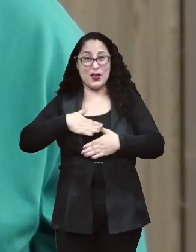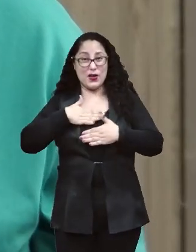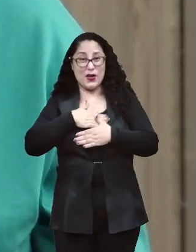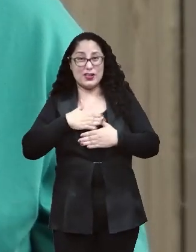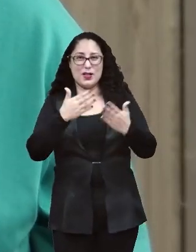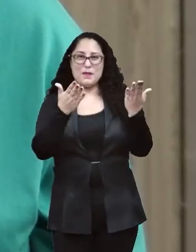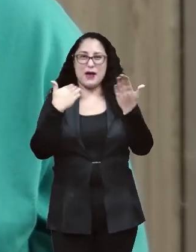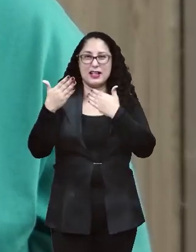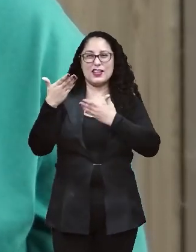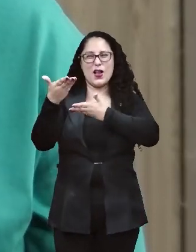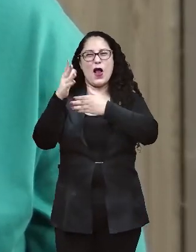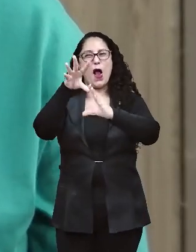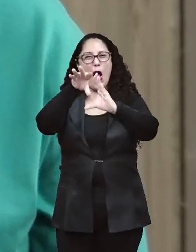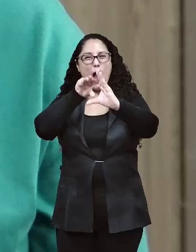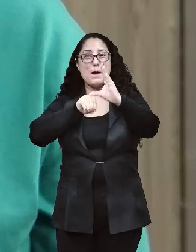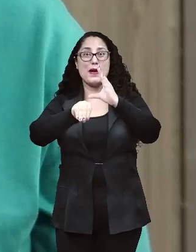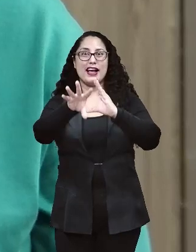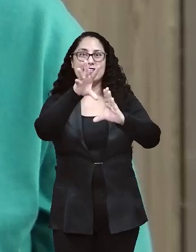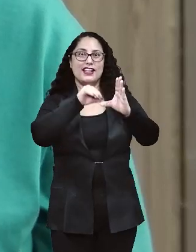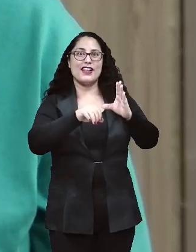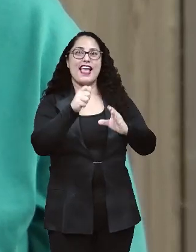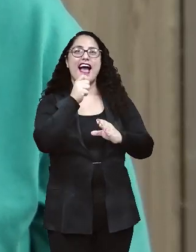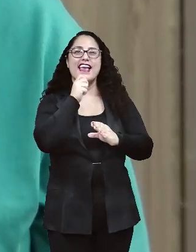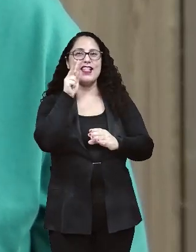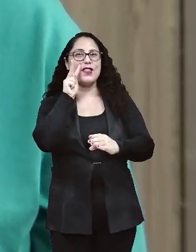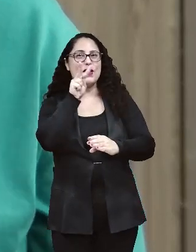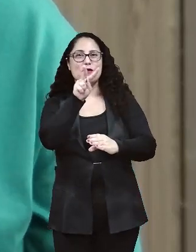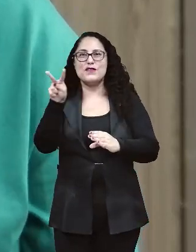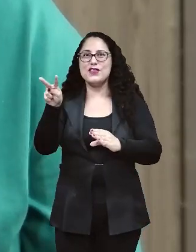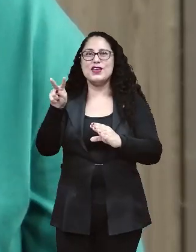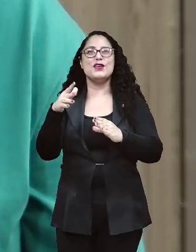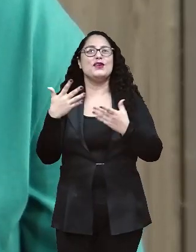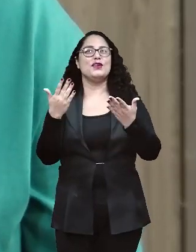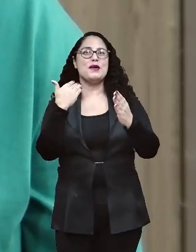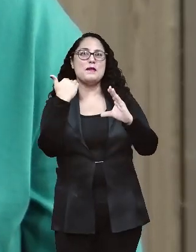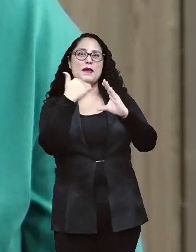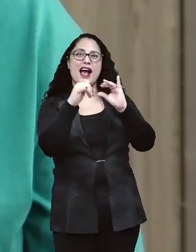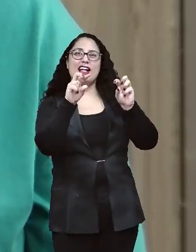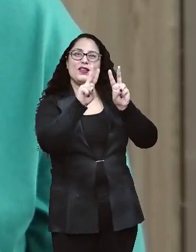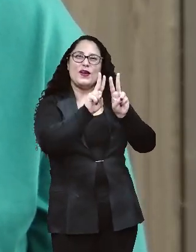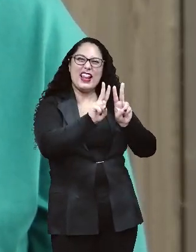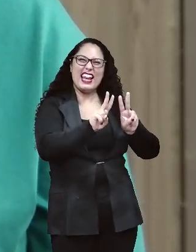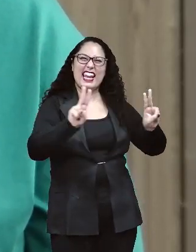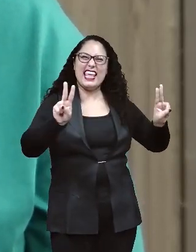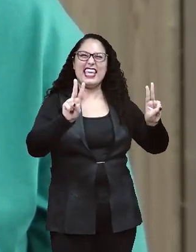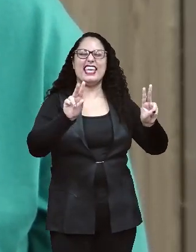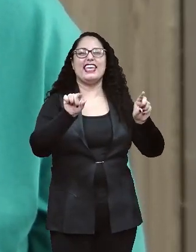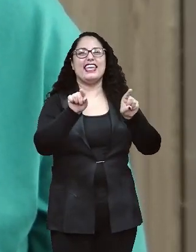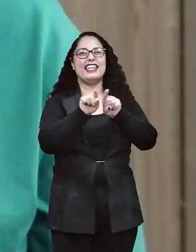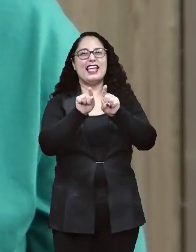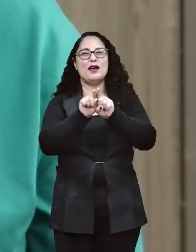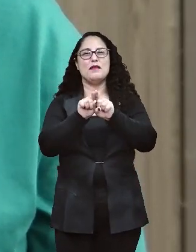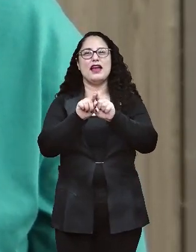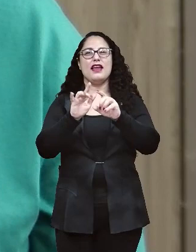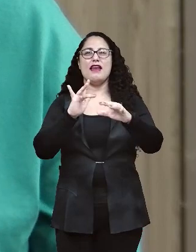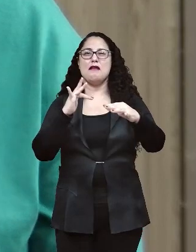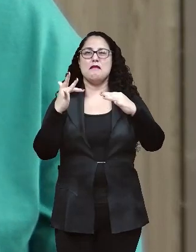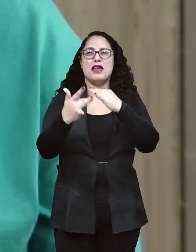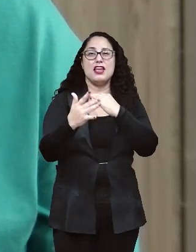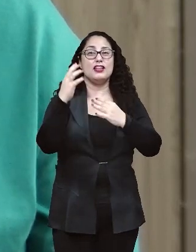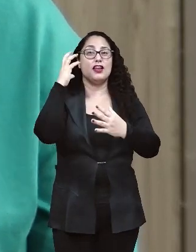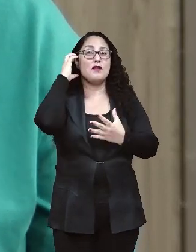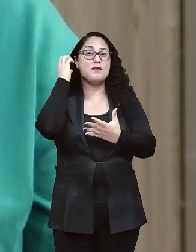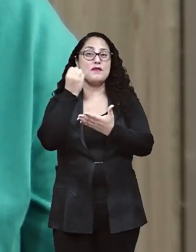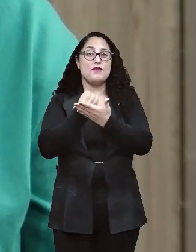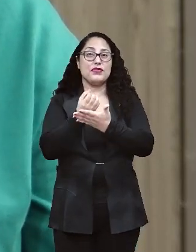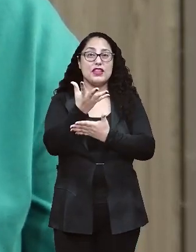desse papo, compartilhe com quem não viu ainda. Manda o link, seja numa mídia de podcast